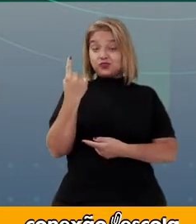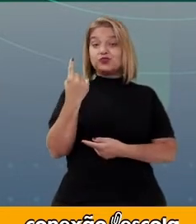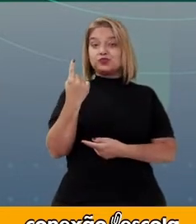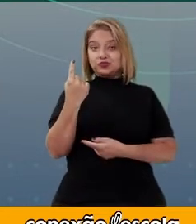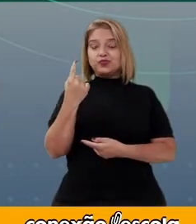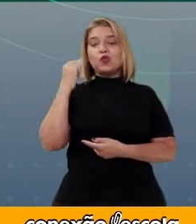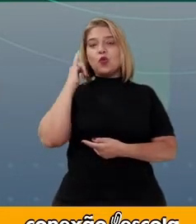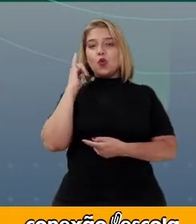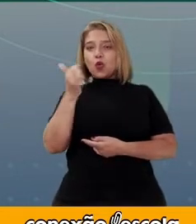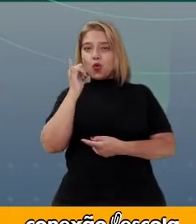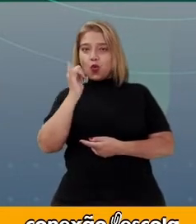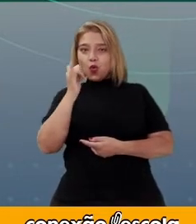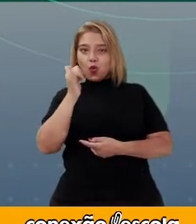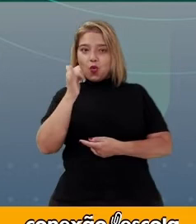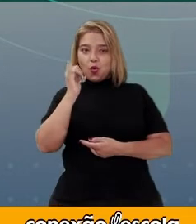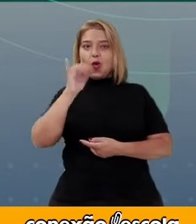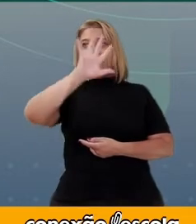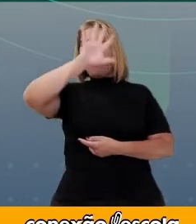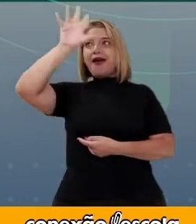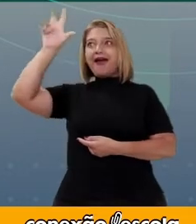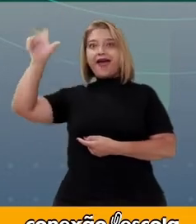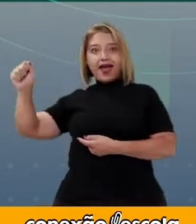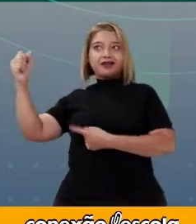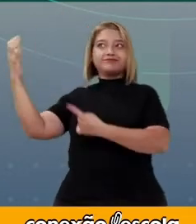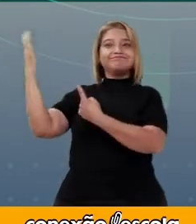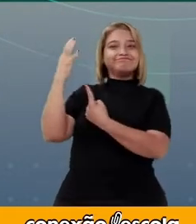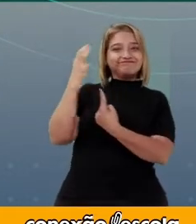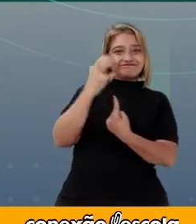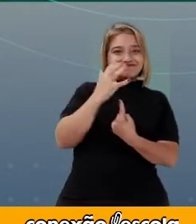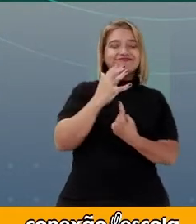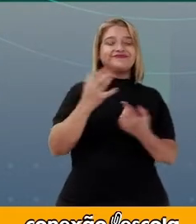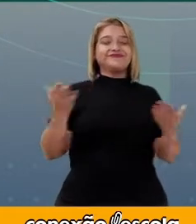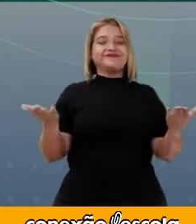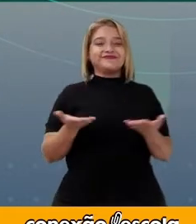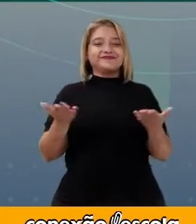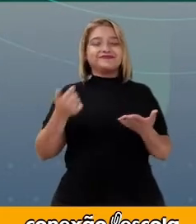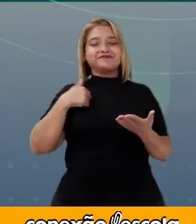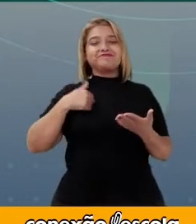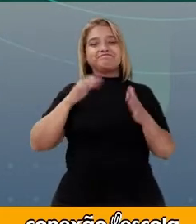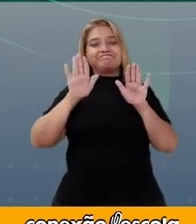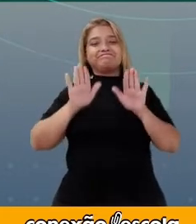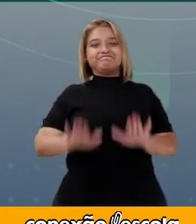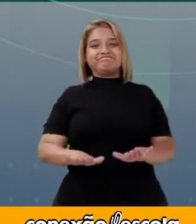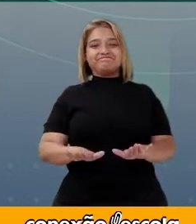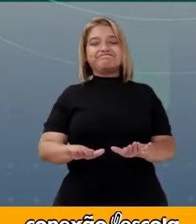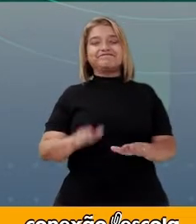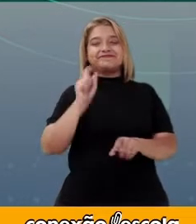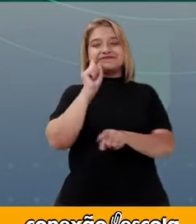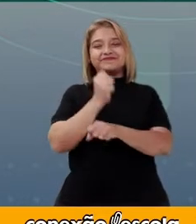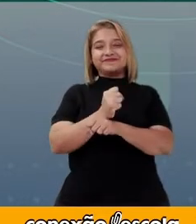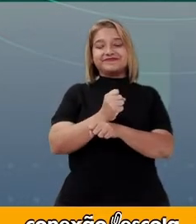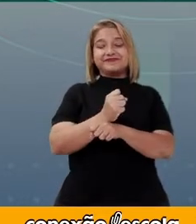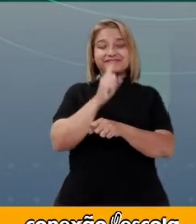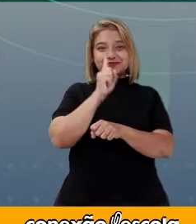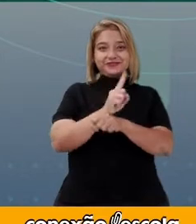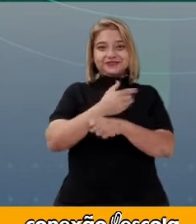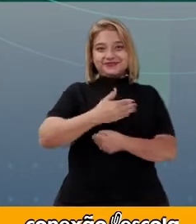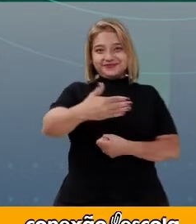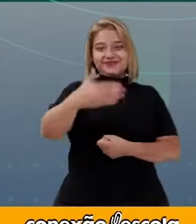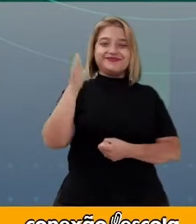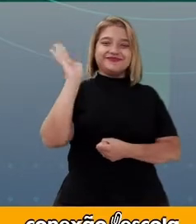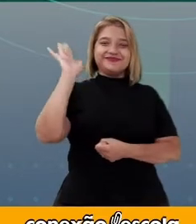Contos Que vieram Da África É isso aí Eu vou ficando por aqui Até a próxima Tchau, tchau